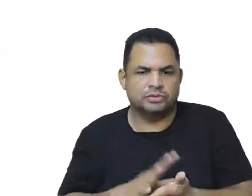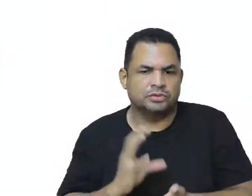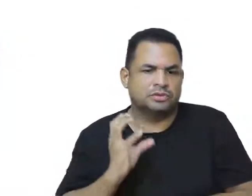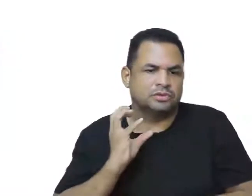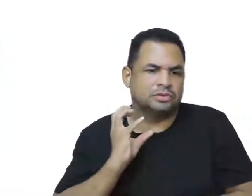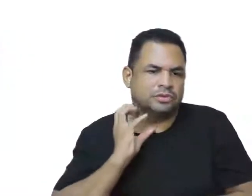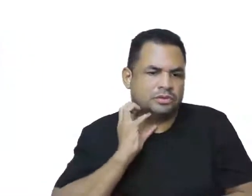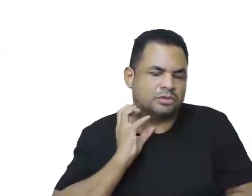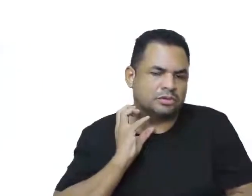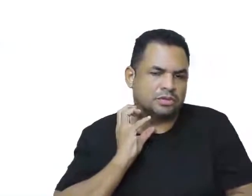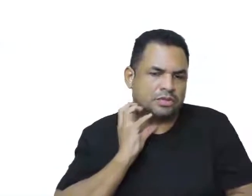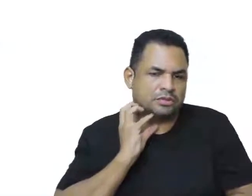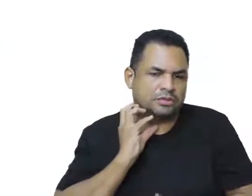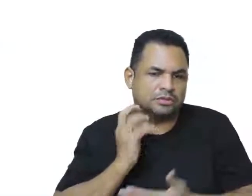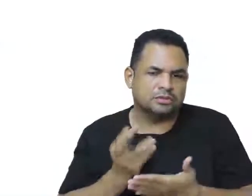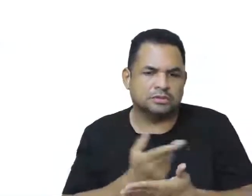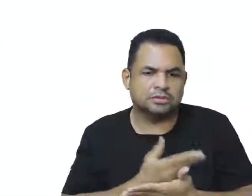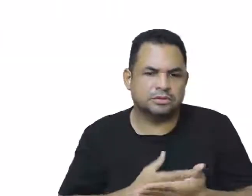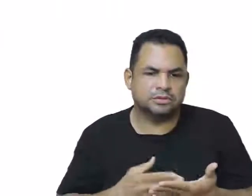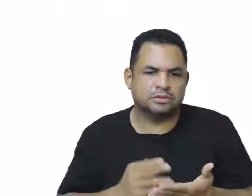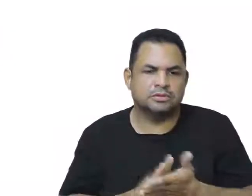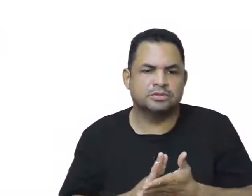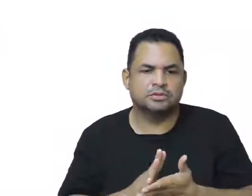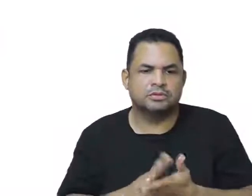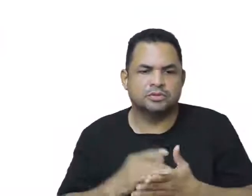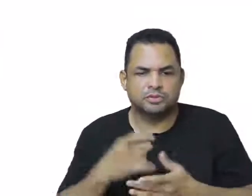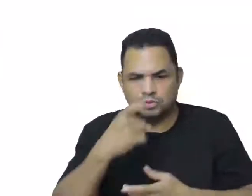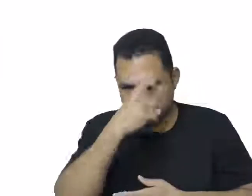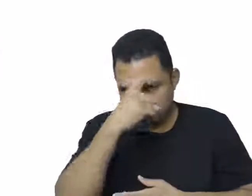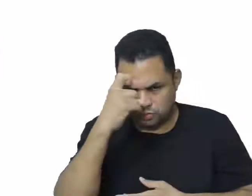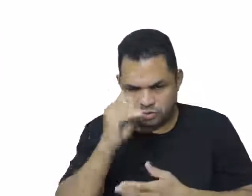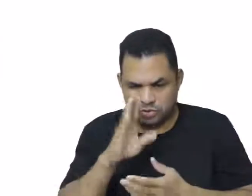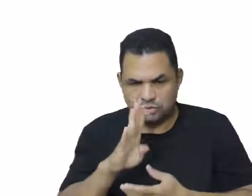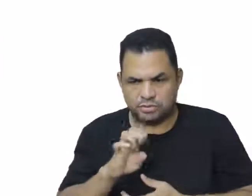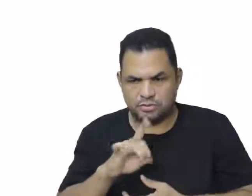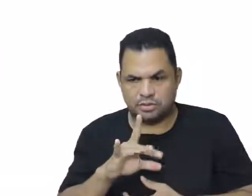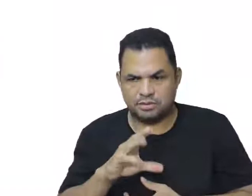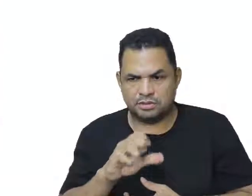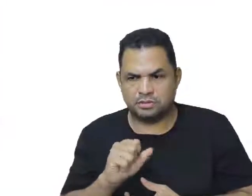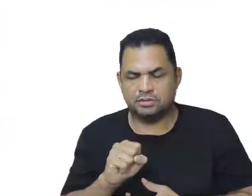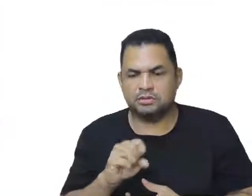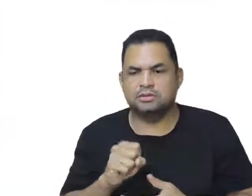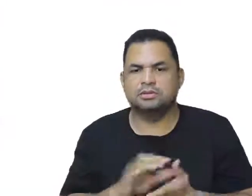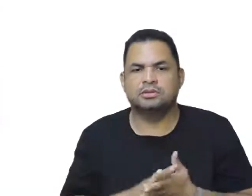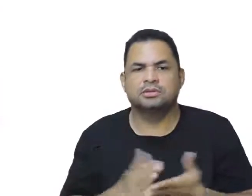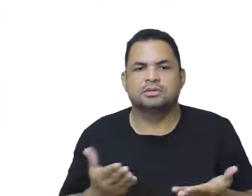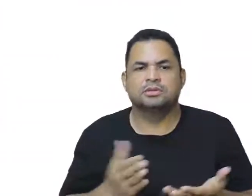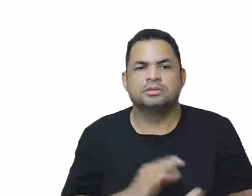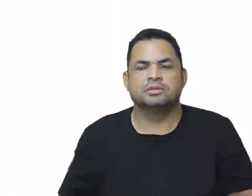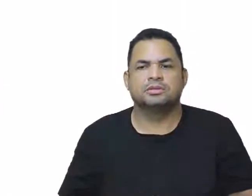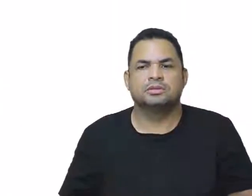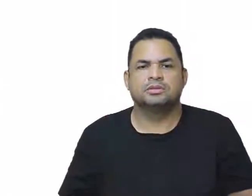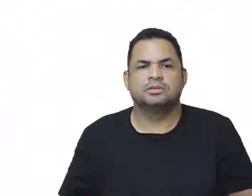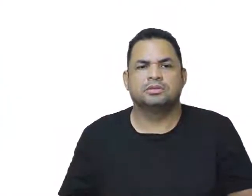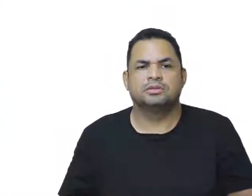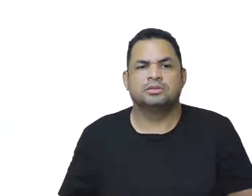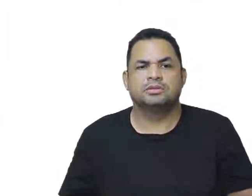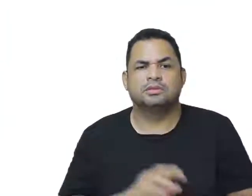glândulas sudoríparas e sebáceas. Tá? Então, isso tudo é aí na derme.